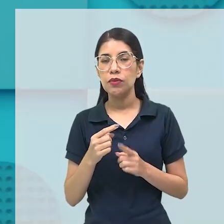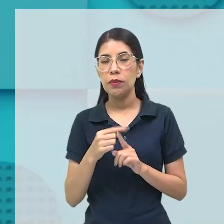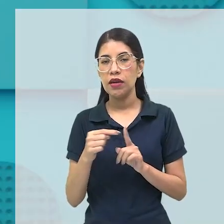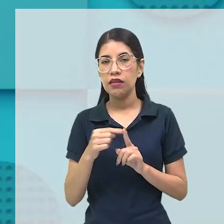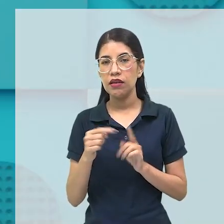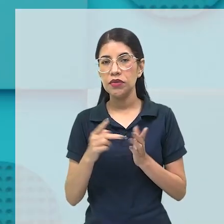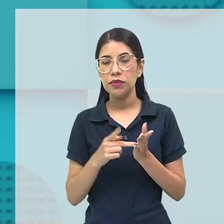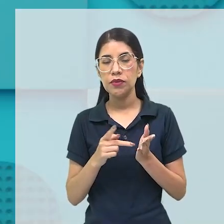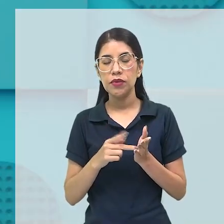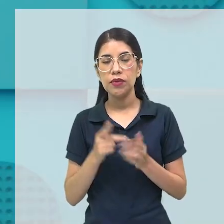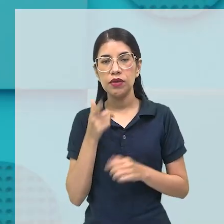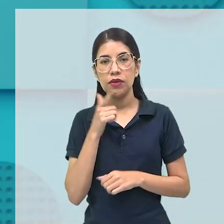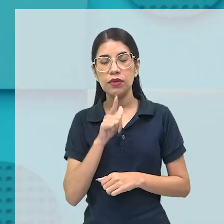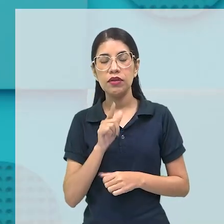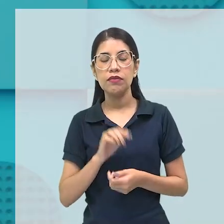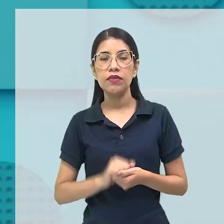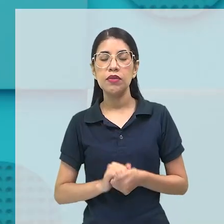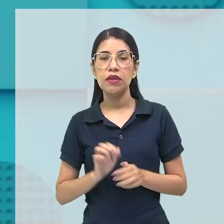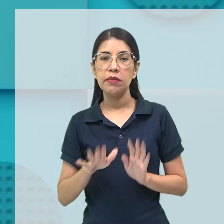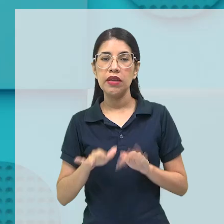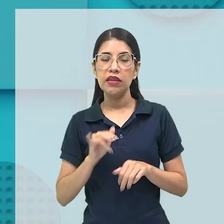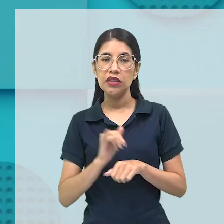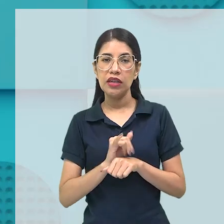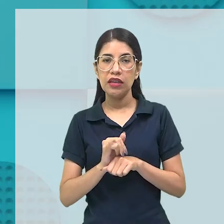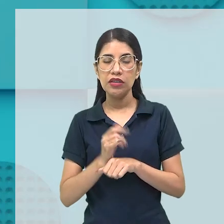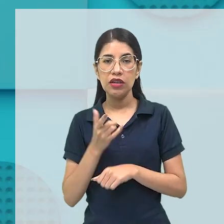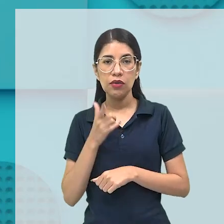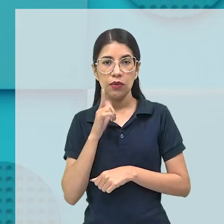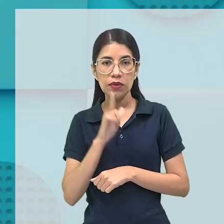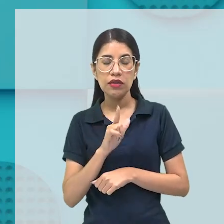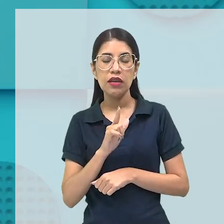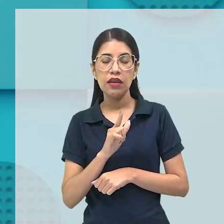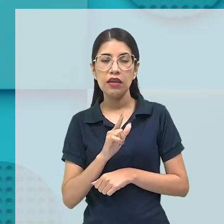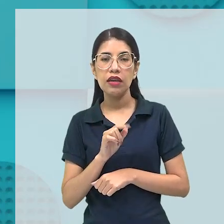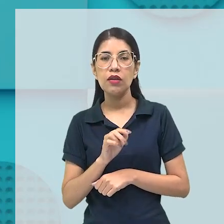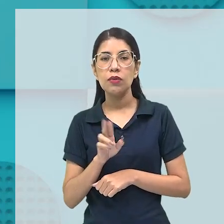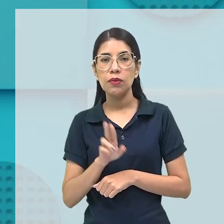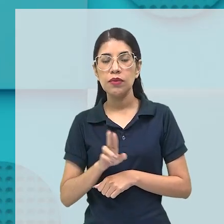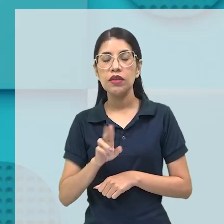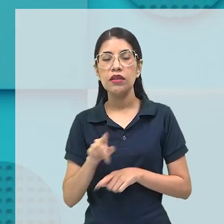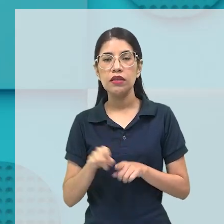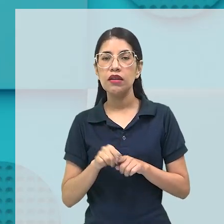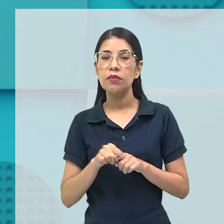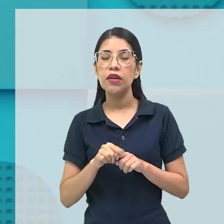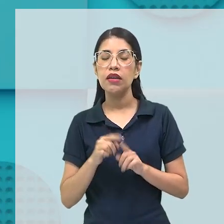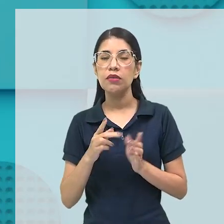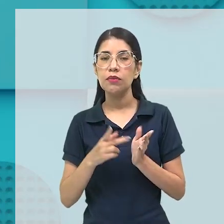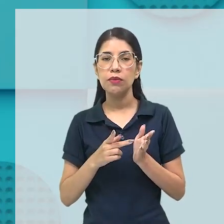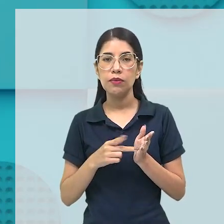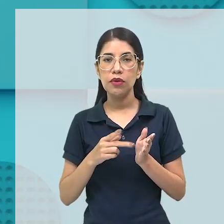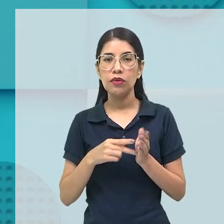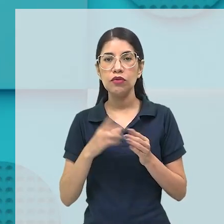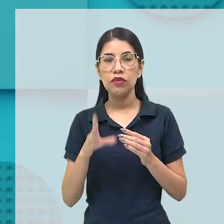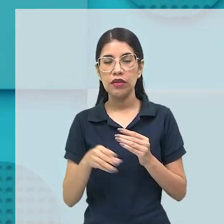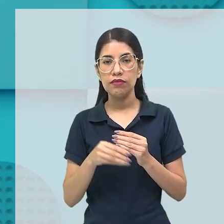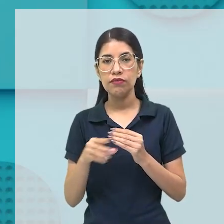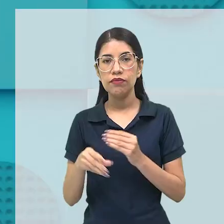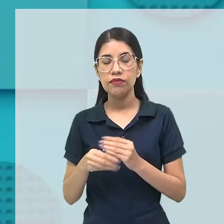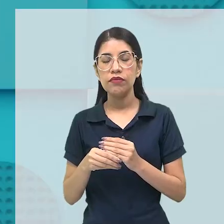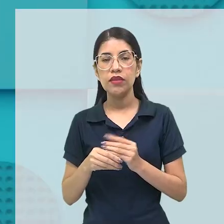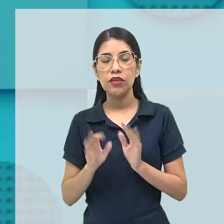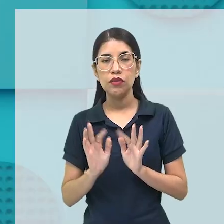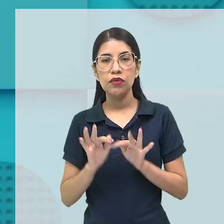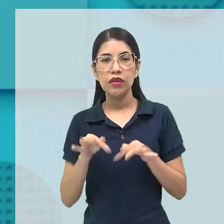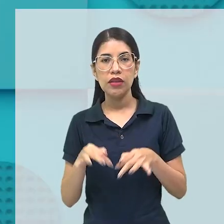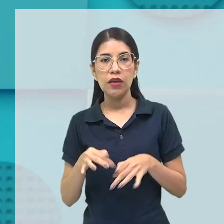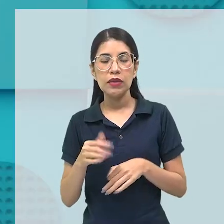Então, à medida que ele vai acertando os movimentos, ele vai acumulando pontos também. E, no final,